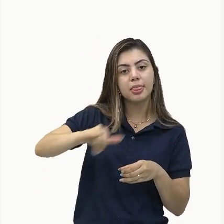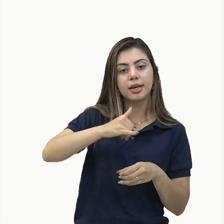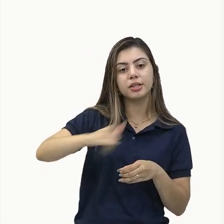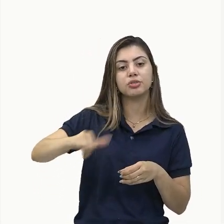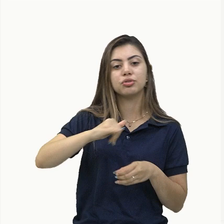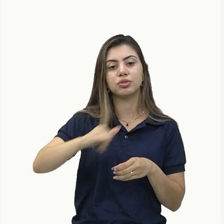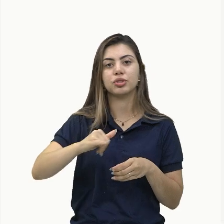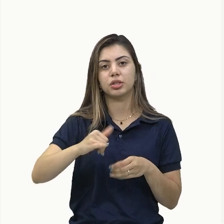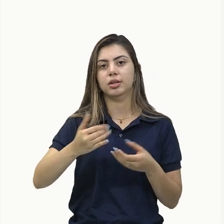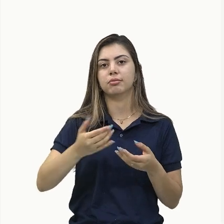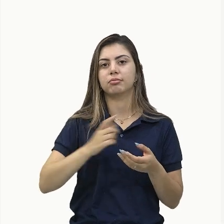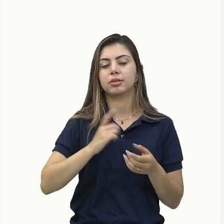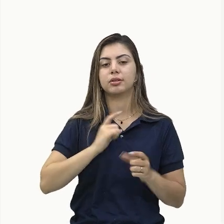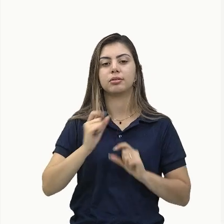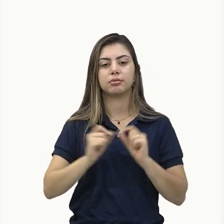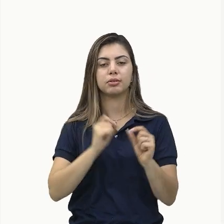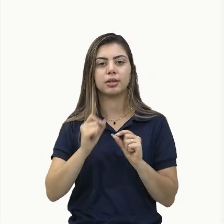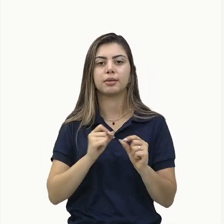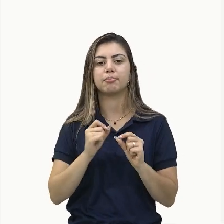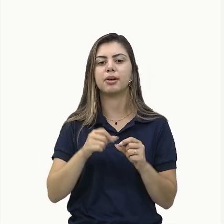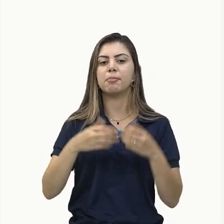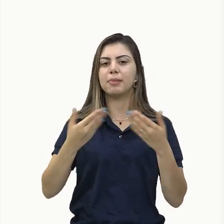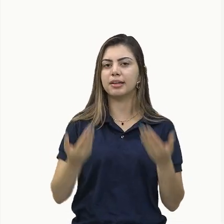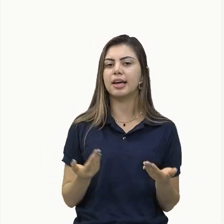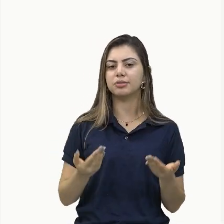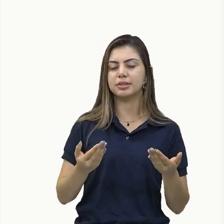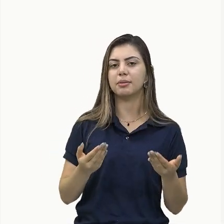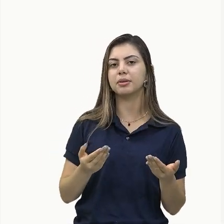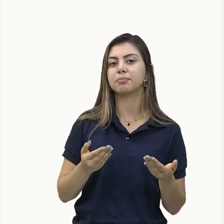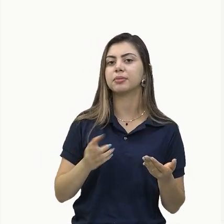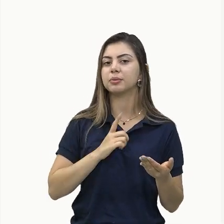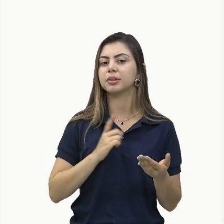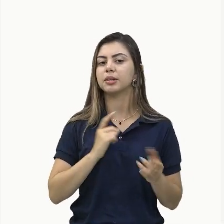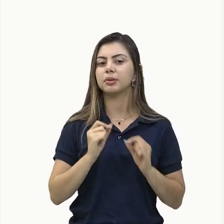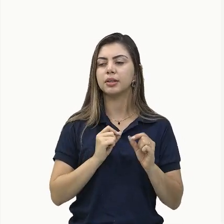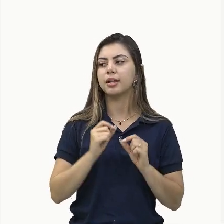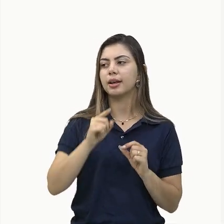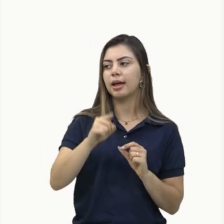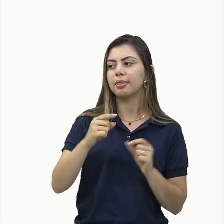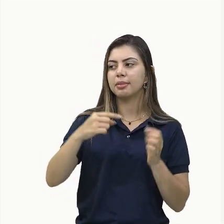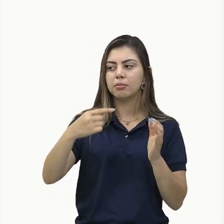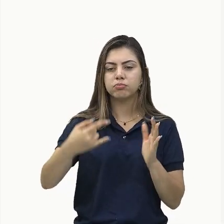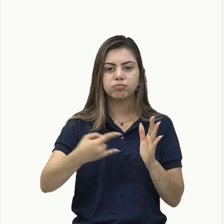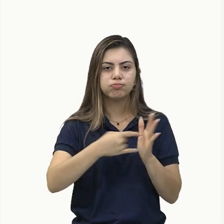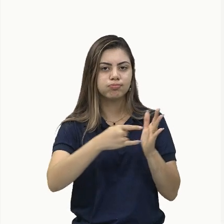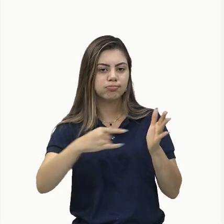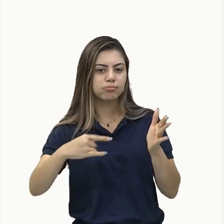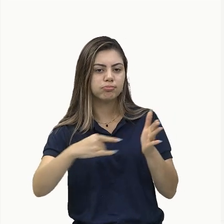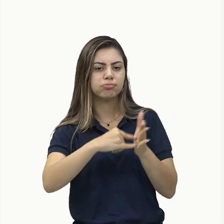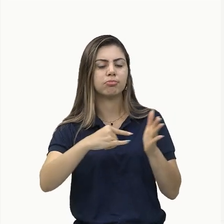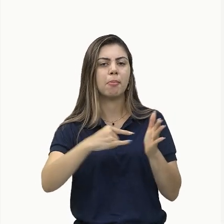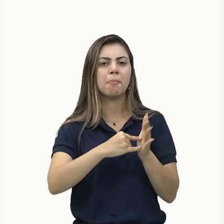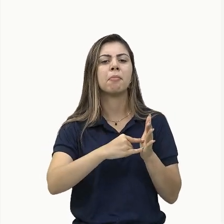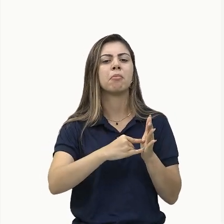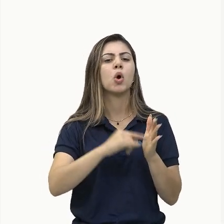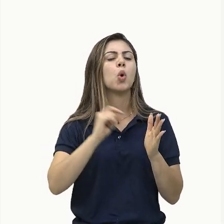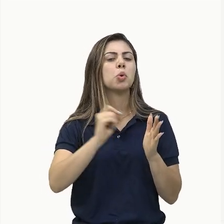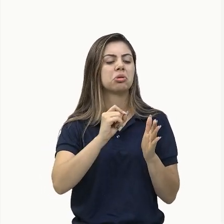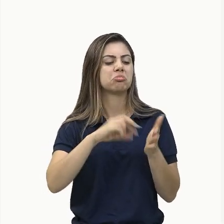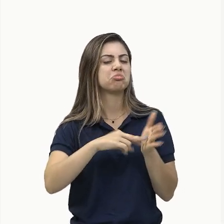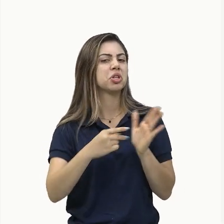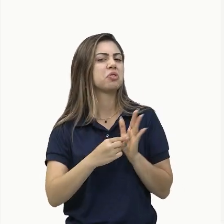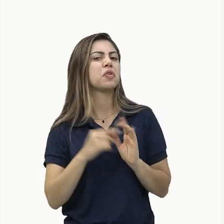de um campo magnético. Aí você pode estar se perguntando, professora, mas o que é esse campo magnético? O que significa isso no